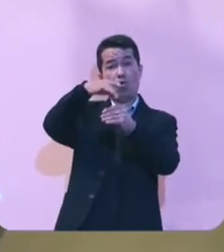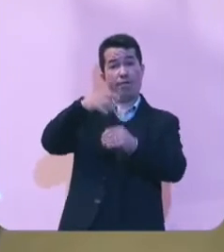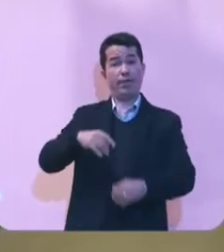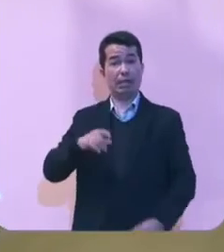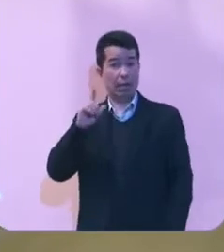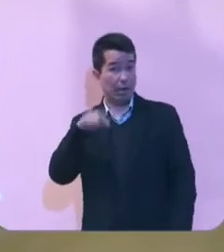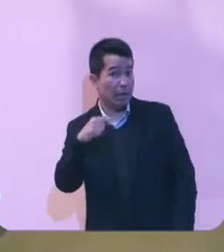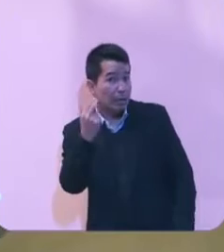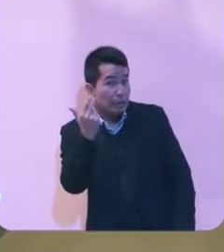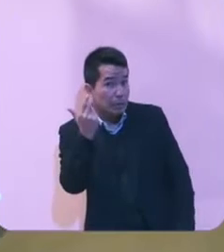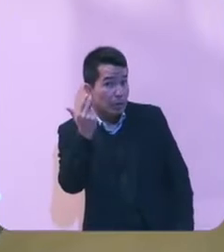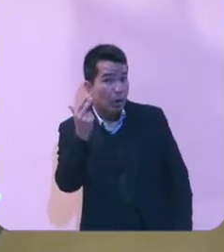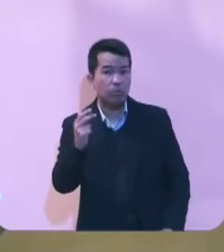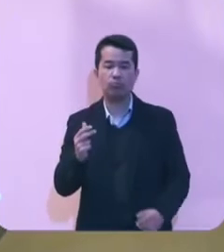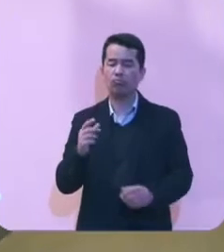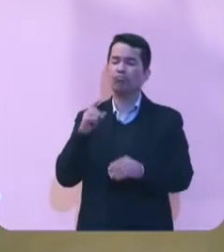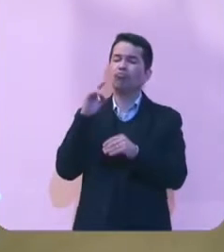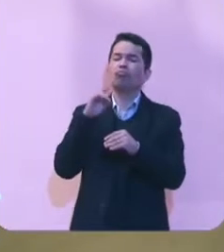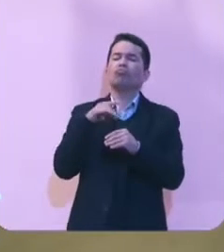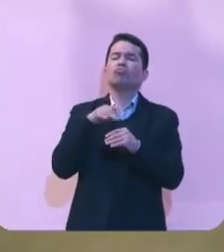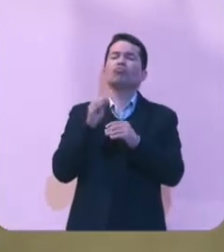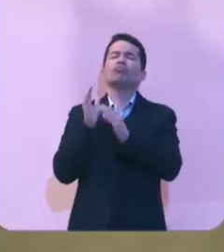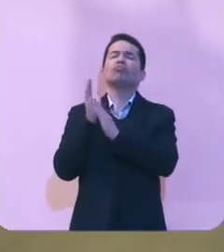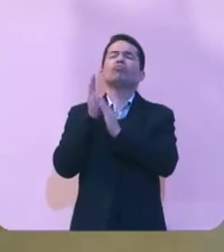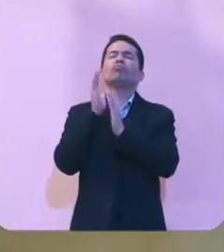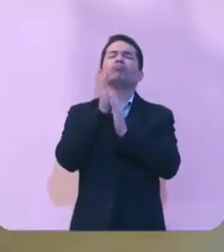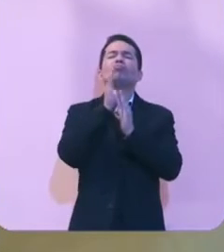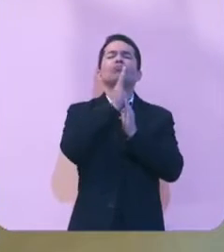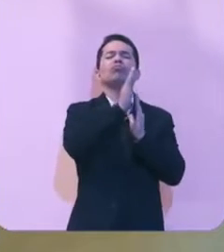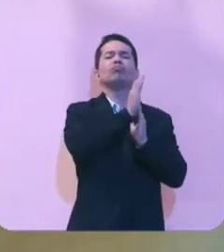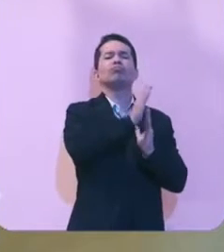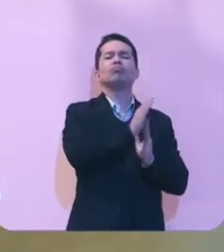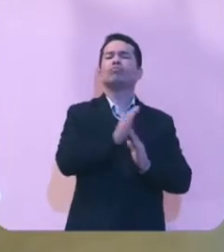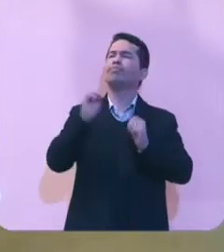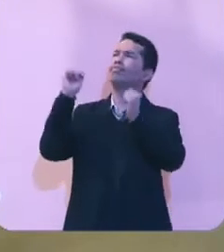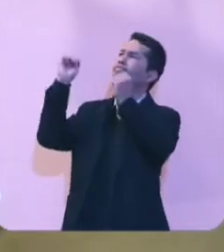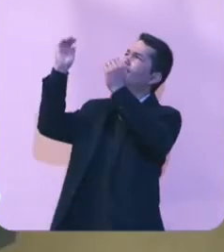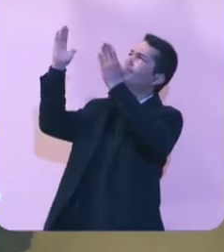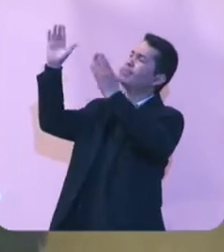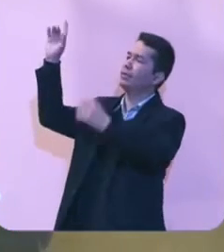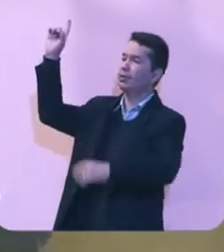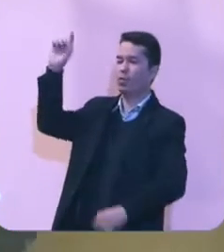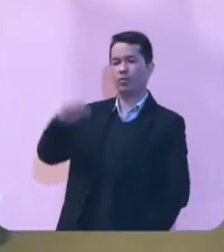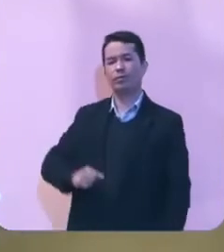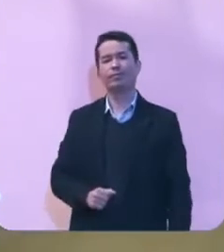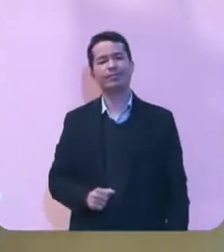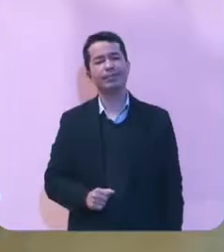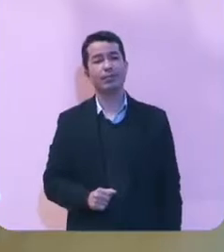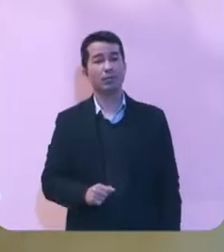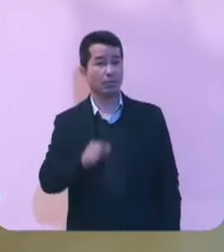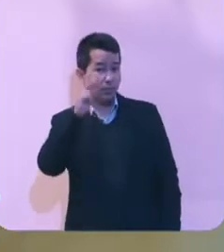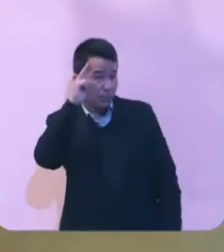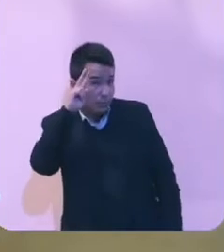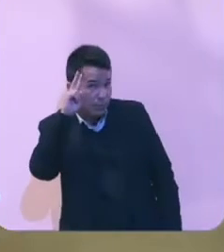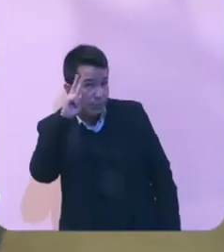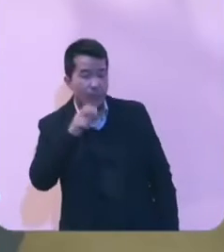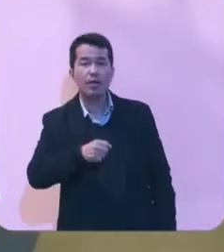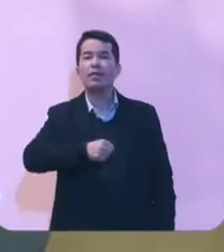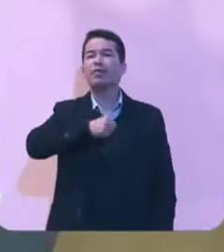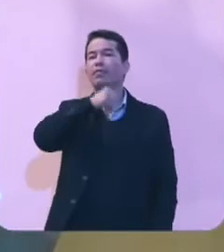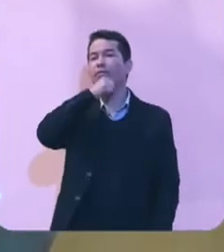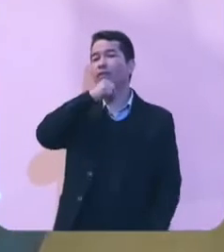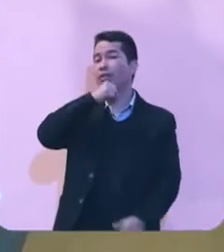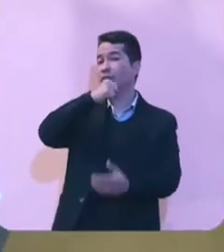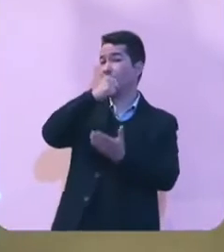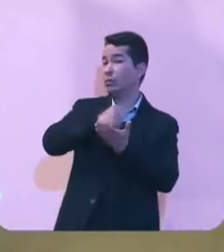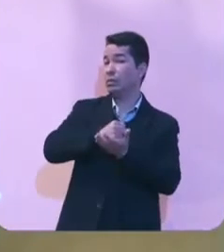dedicação que era feita em louvor a Deus, envolvendo vários aspectos diferentes. E lembra, no Velho Testamento ninguém chegava